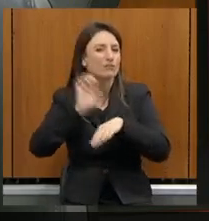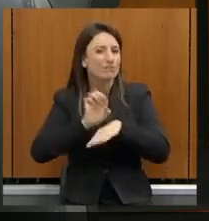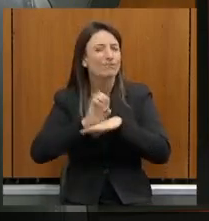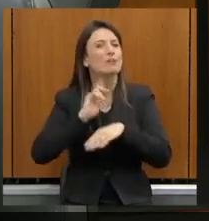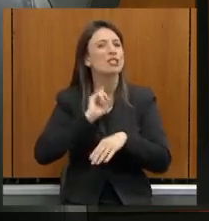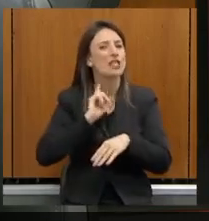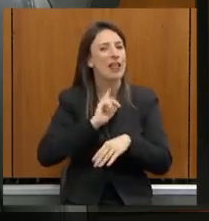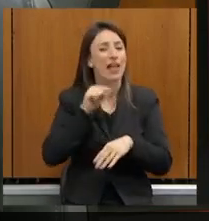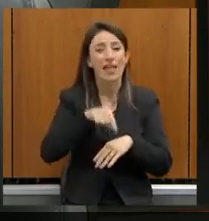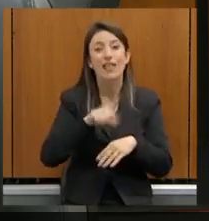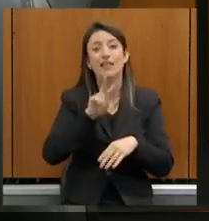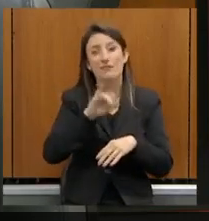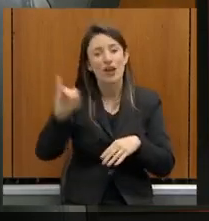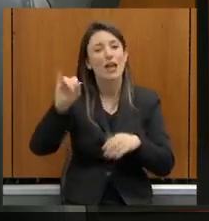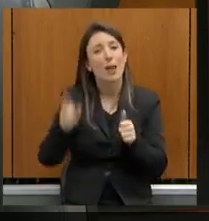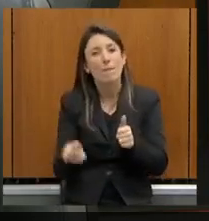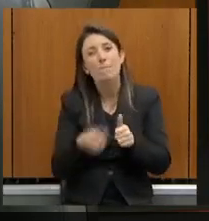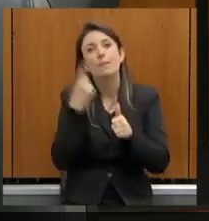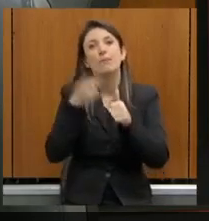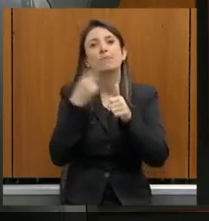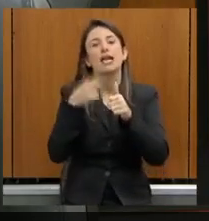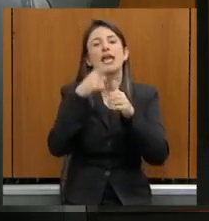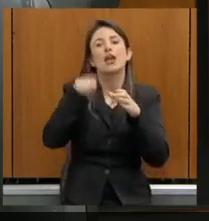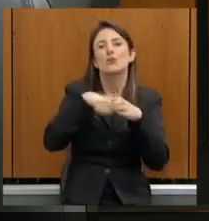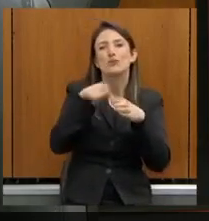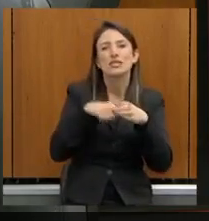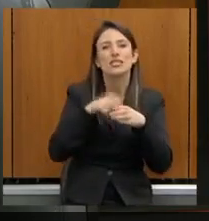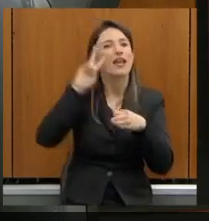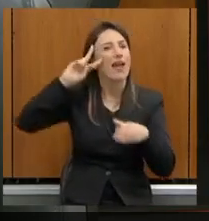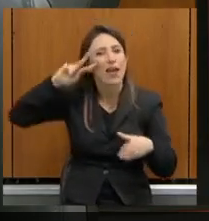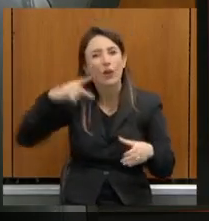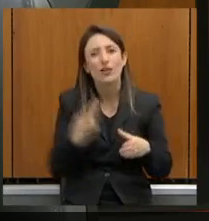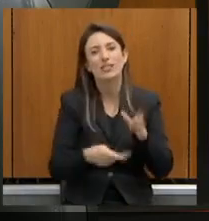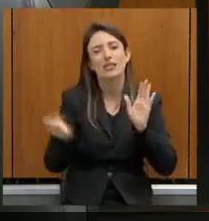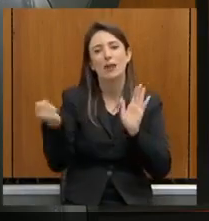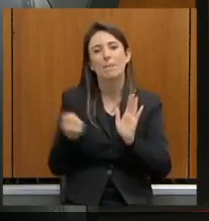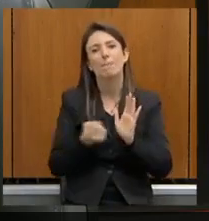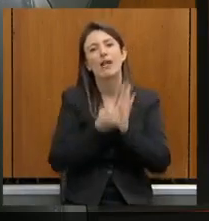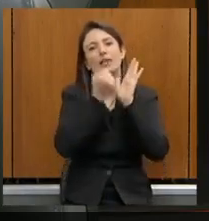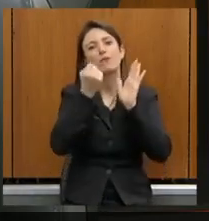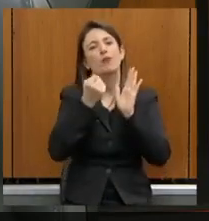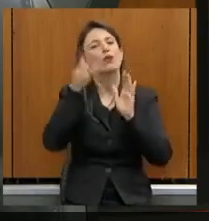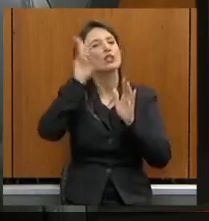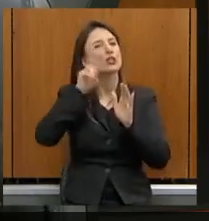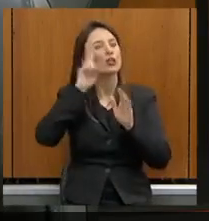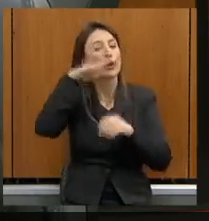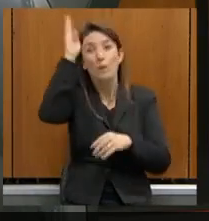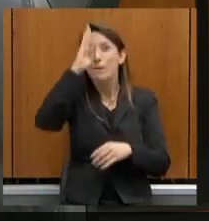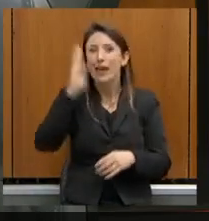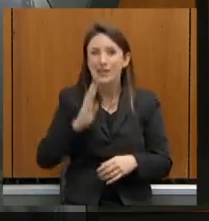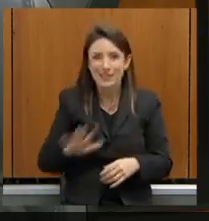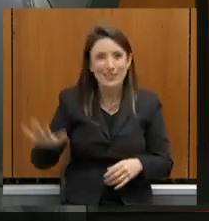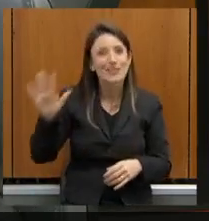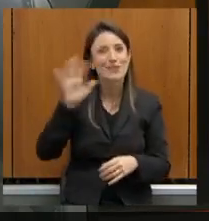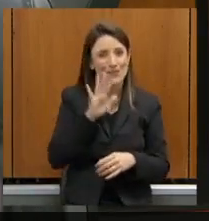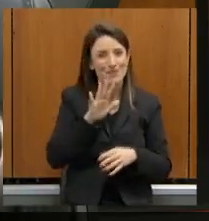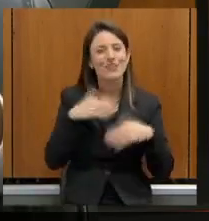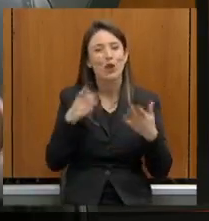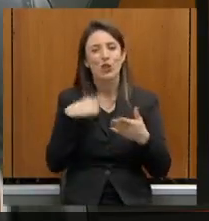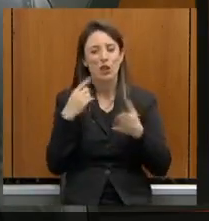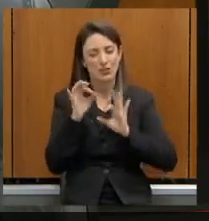cozinha a ser reconhecida como patrimônio histórico do Brasil, e está previsto um catálogo